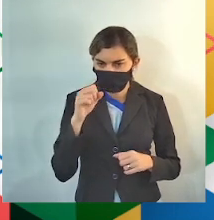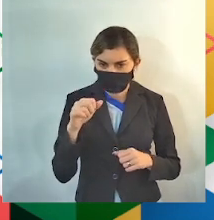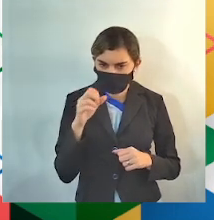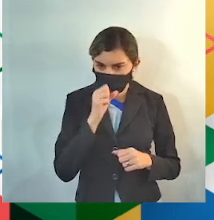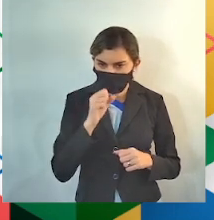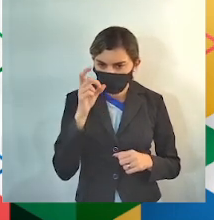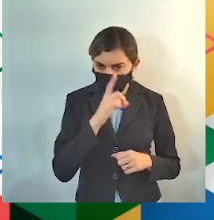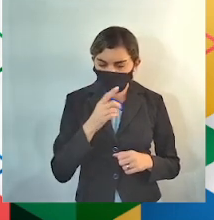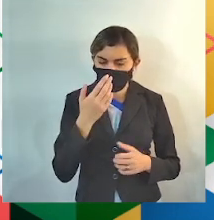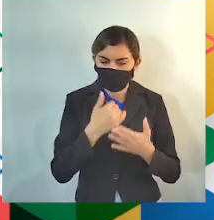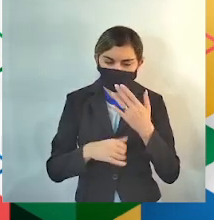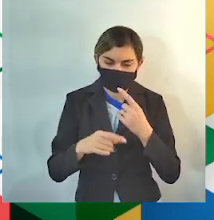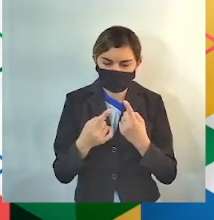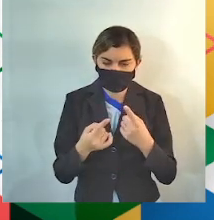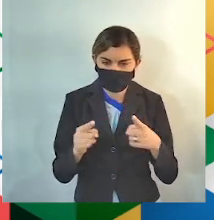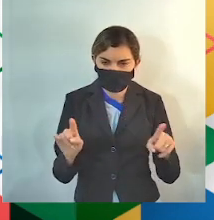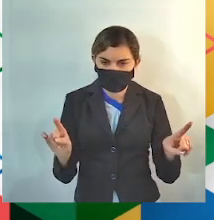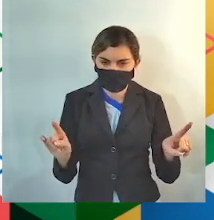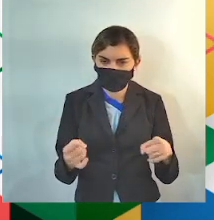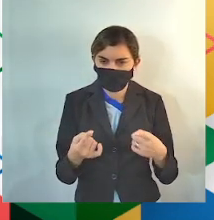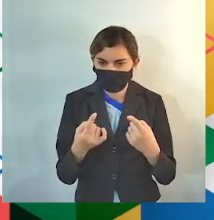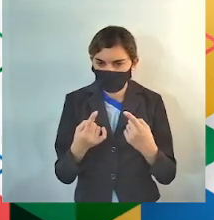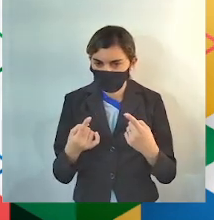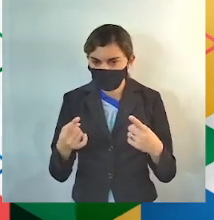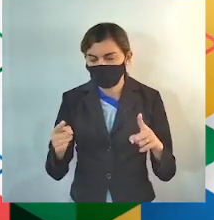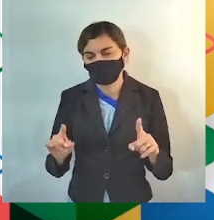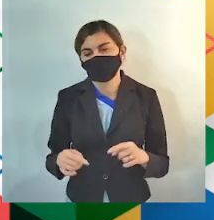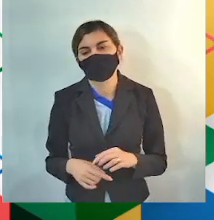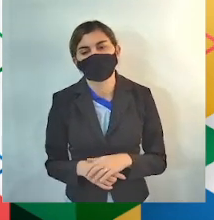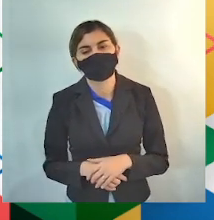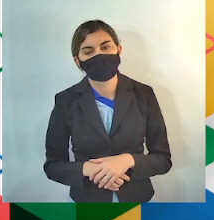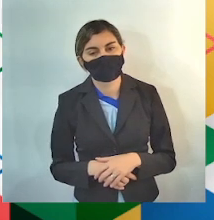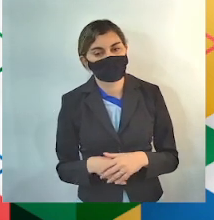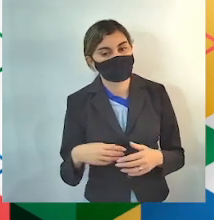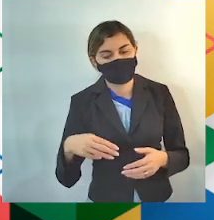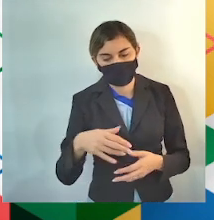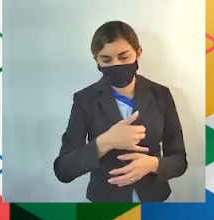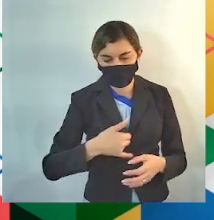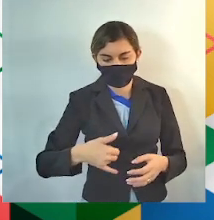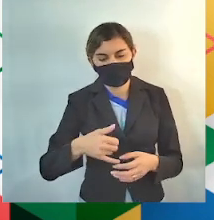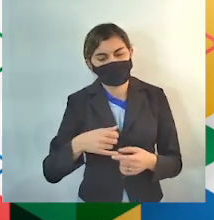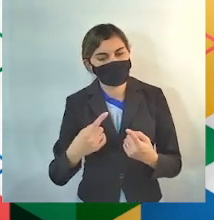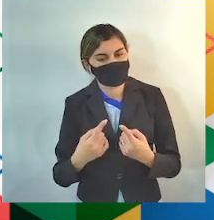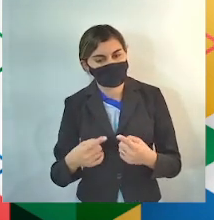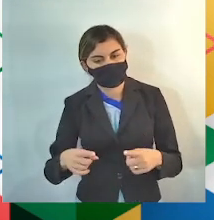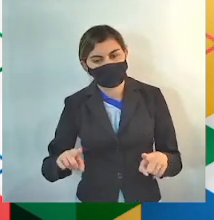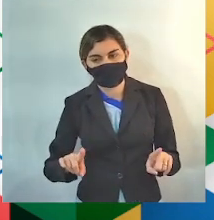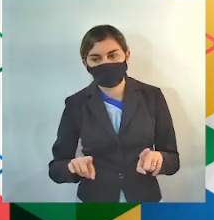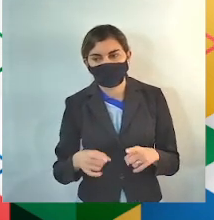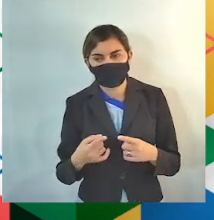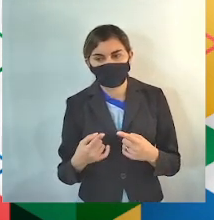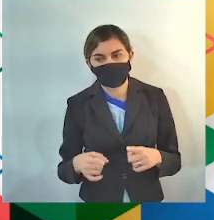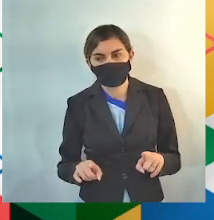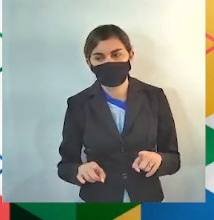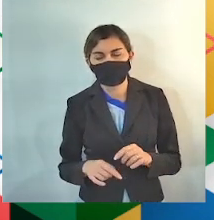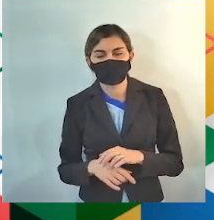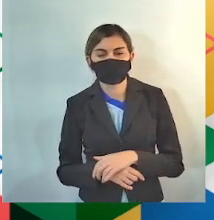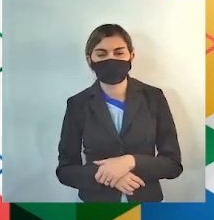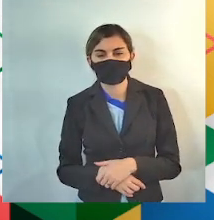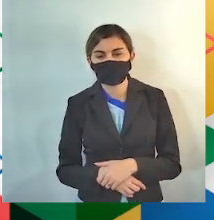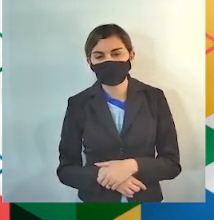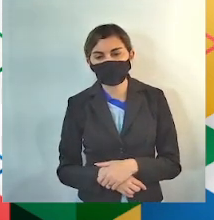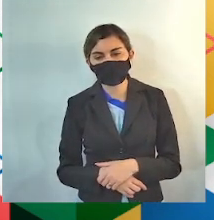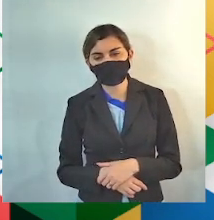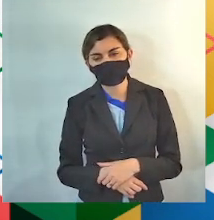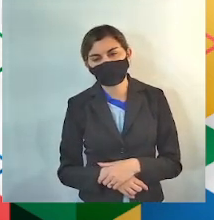Né? Você provavelmente já ouviu falar o molho barbecue, é o molho de churrasco. Her